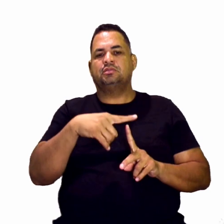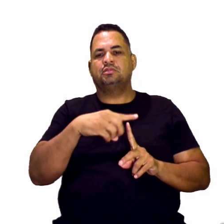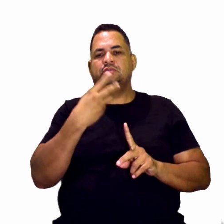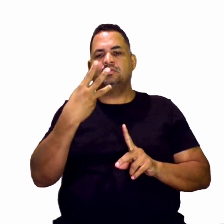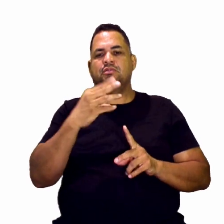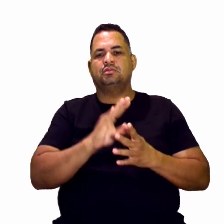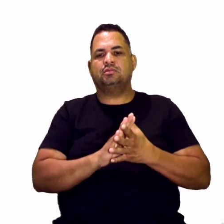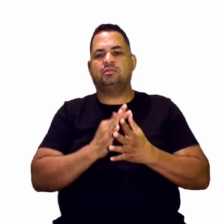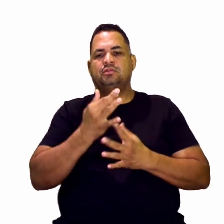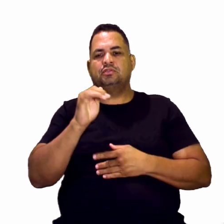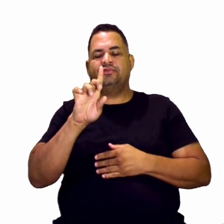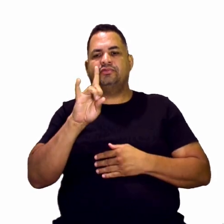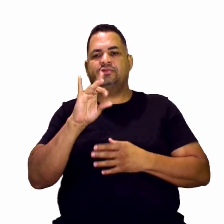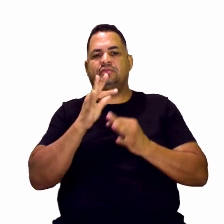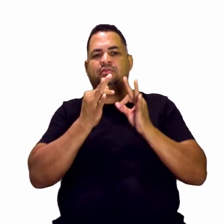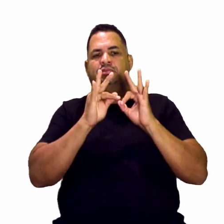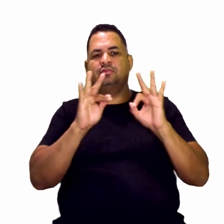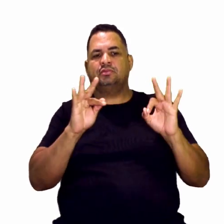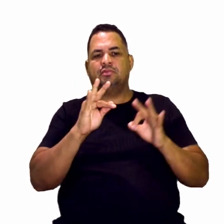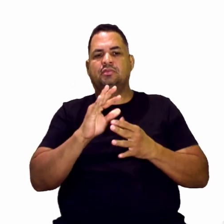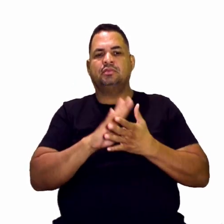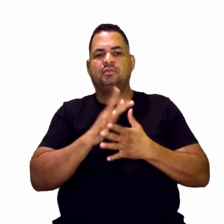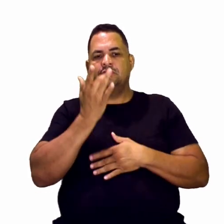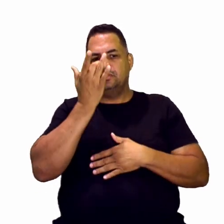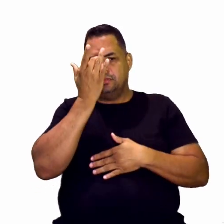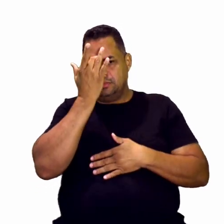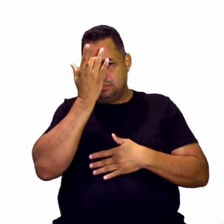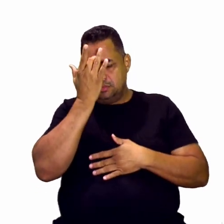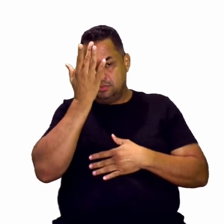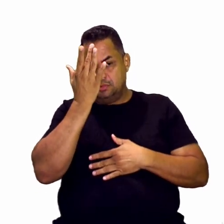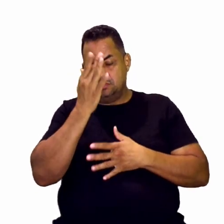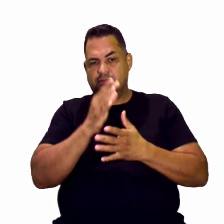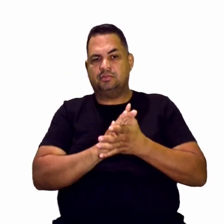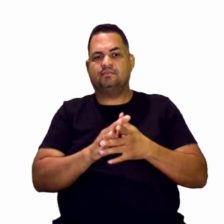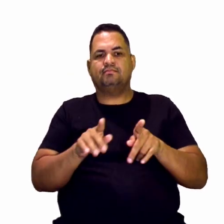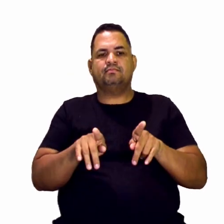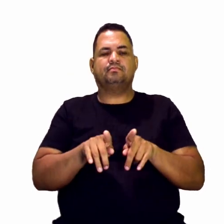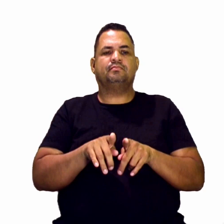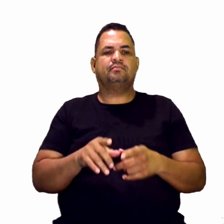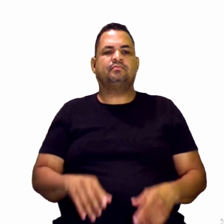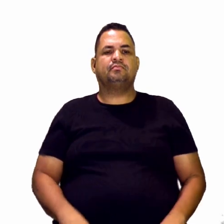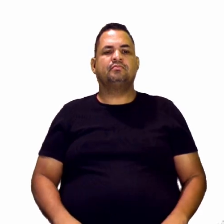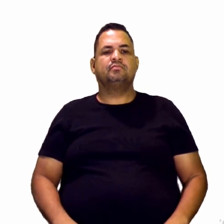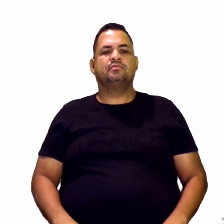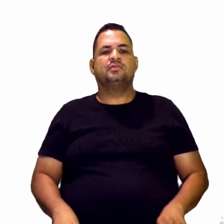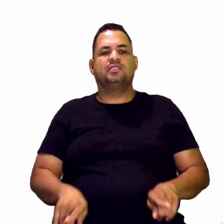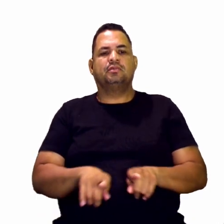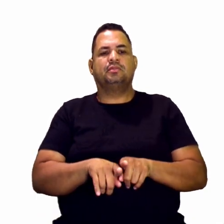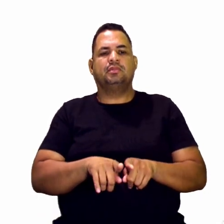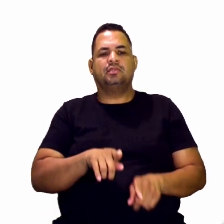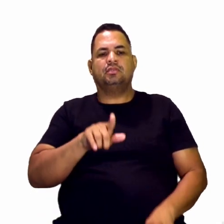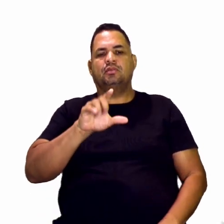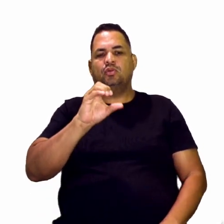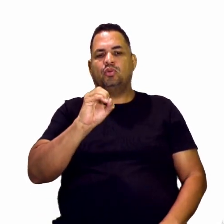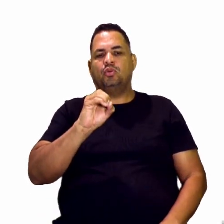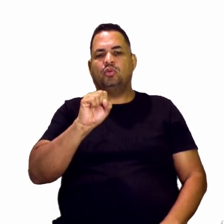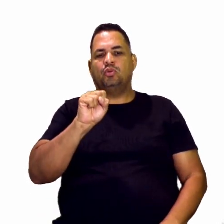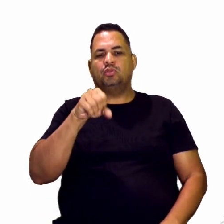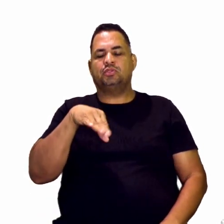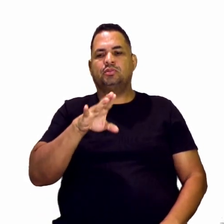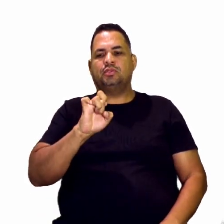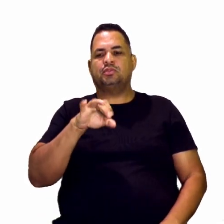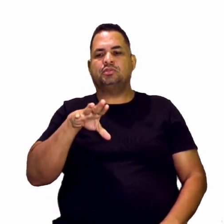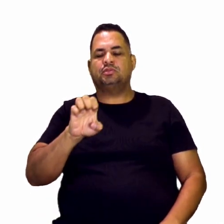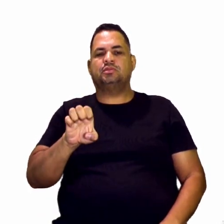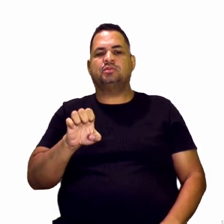simples, difusão facilitada, tem uma vírgula aqui, e a osmose. A difusão